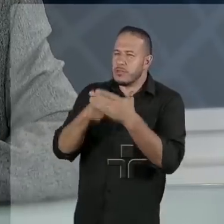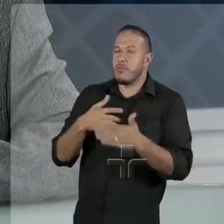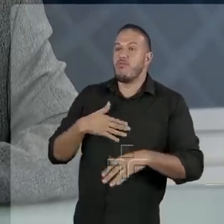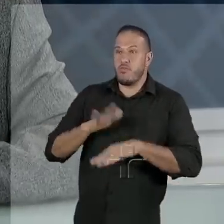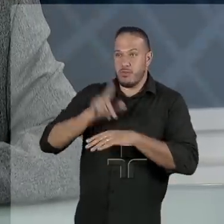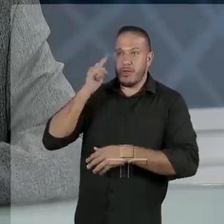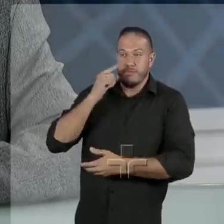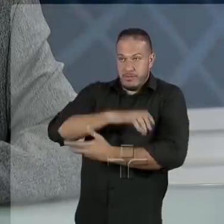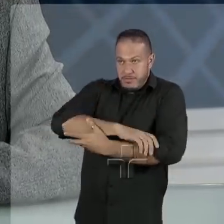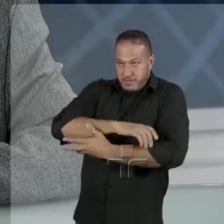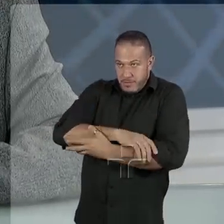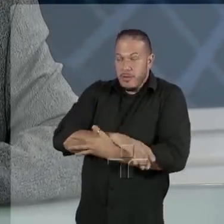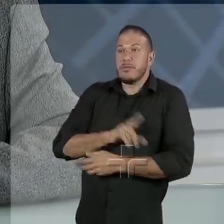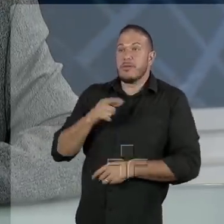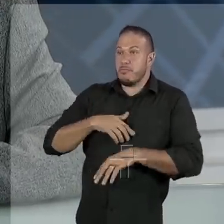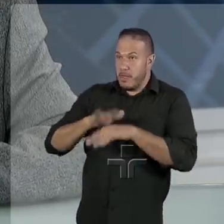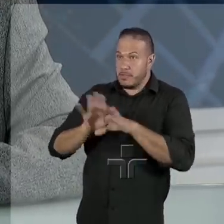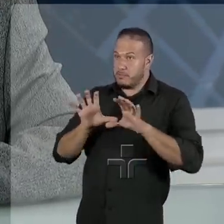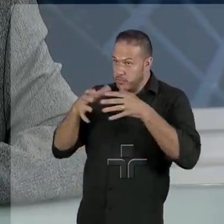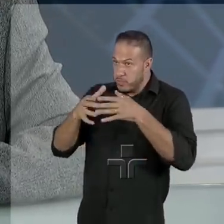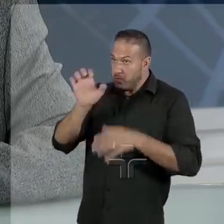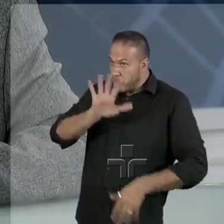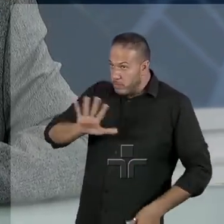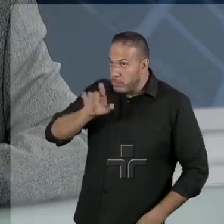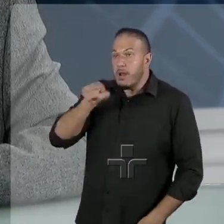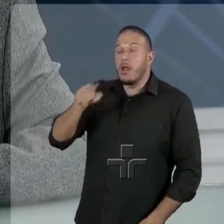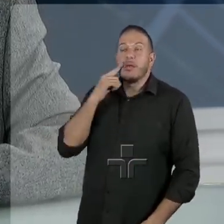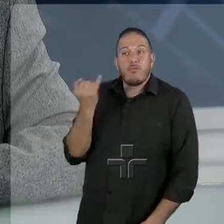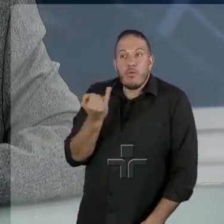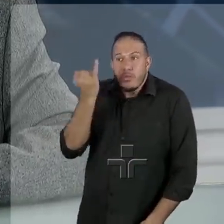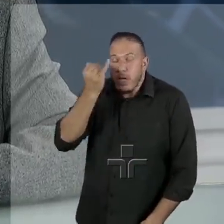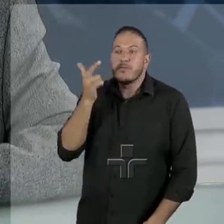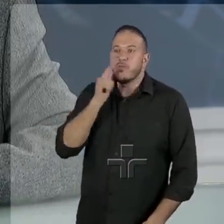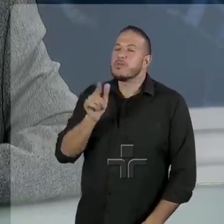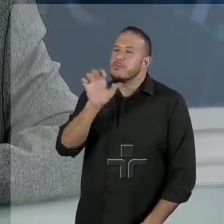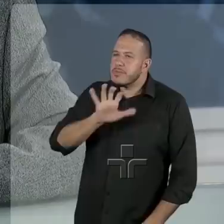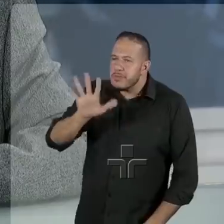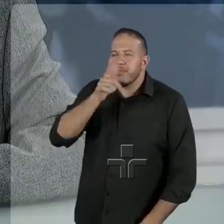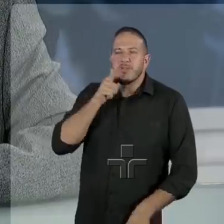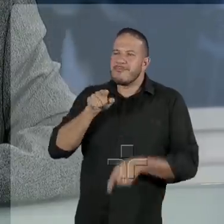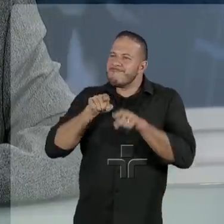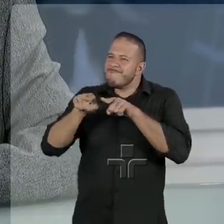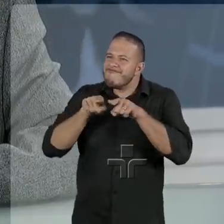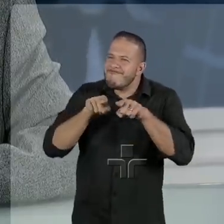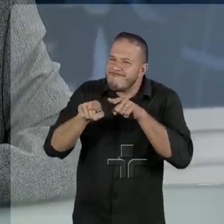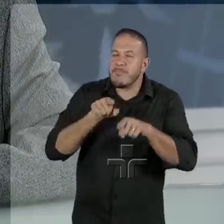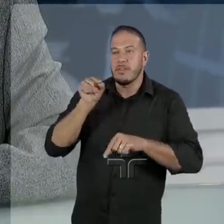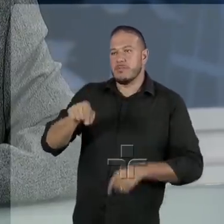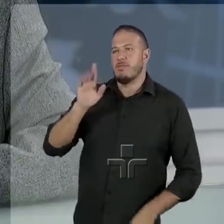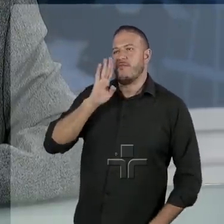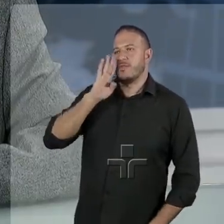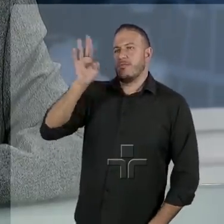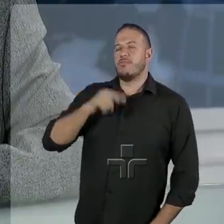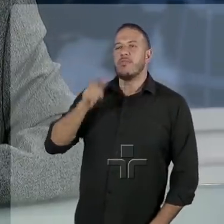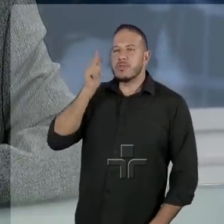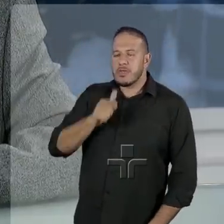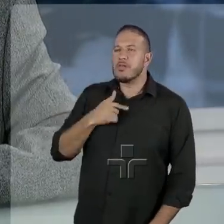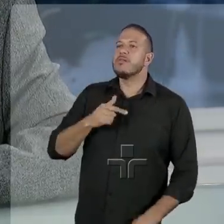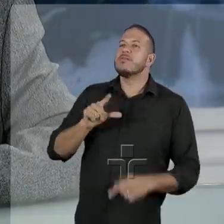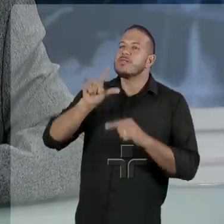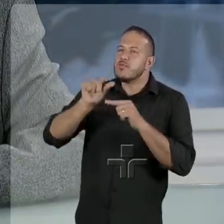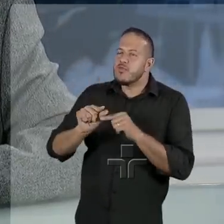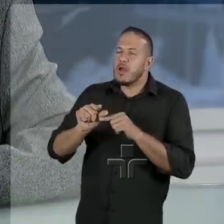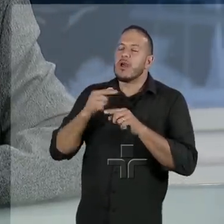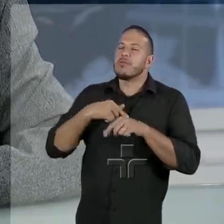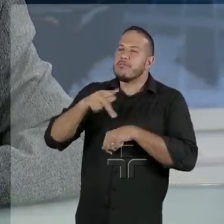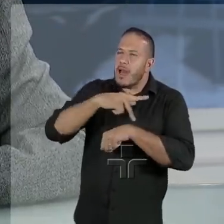Unido, a Comunidade Europeia é um instrumento fundamental para a Europa conseguir ser competitiva, é um instrumento fundamental para diminuir tensões entre países que